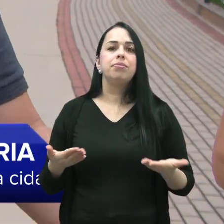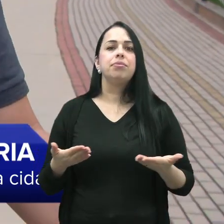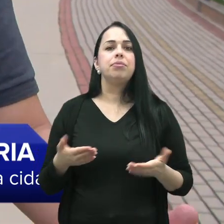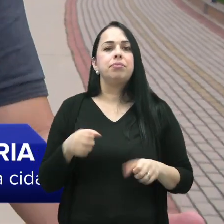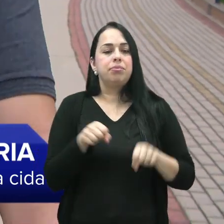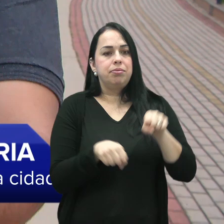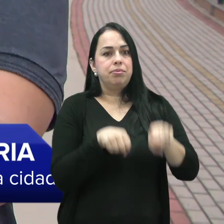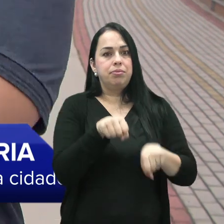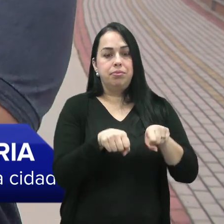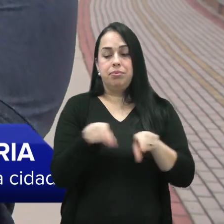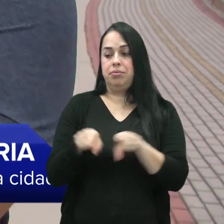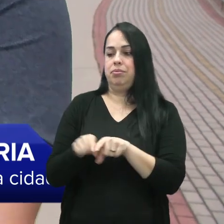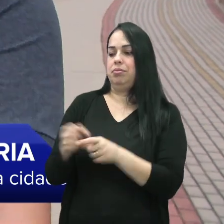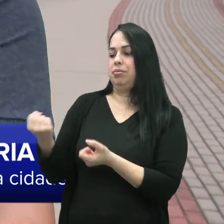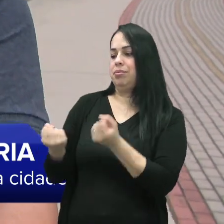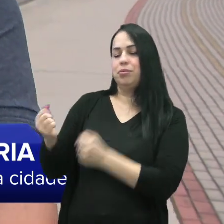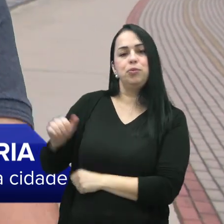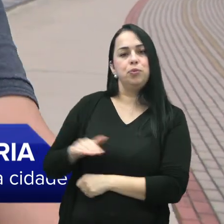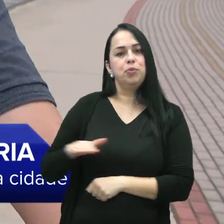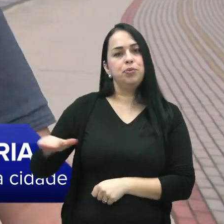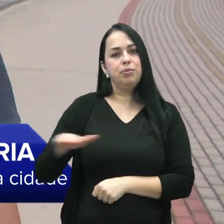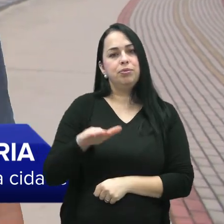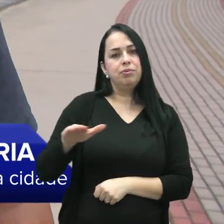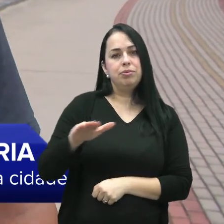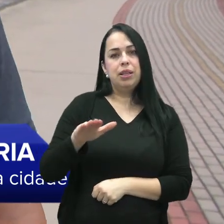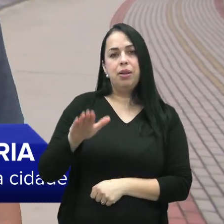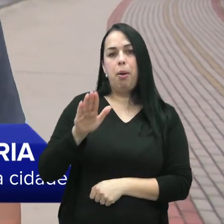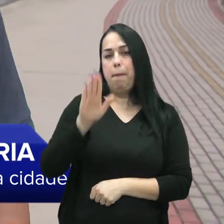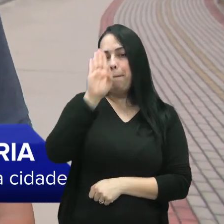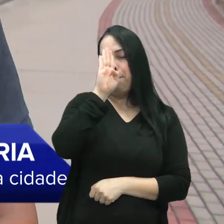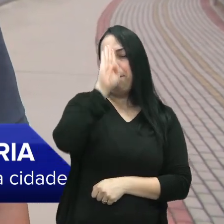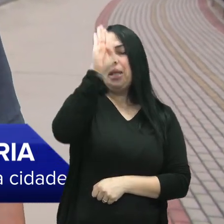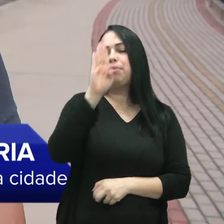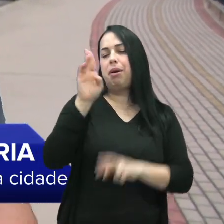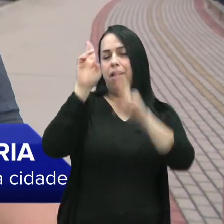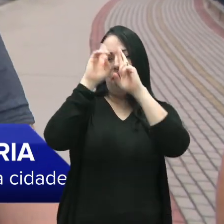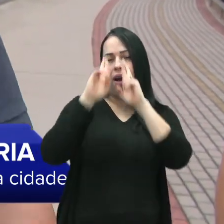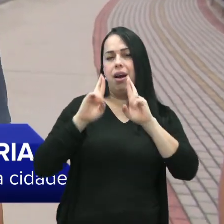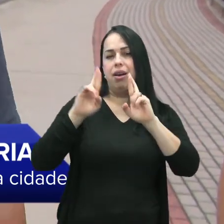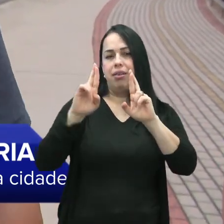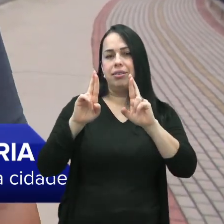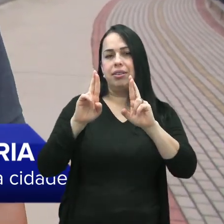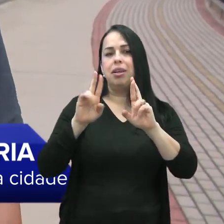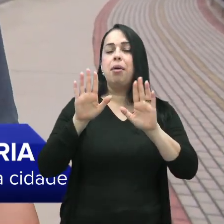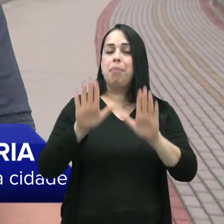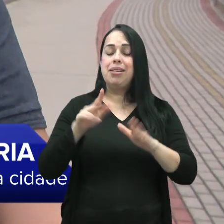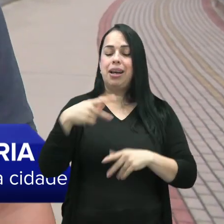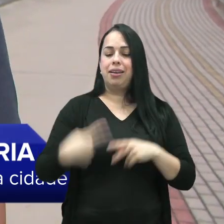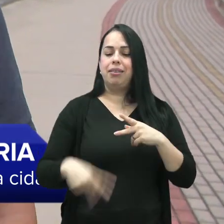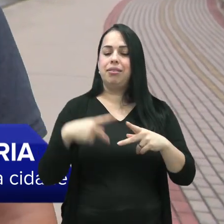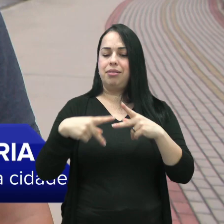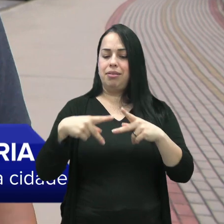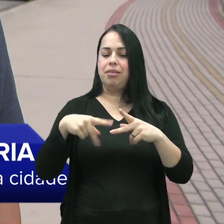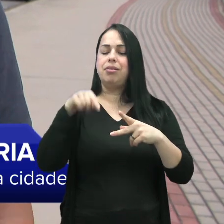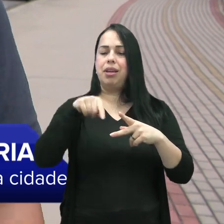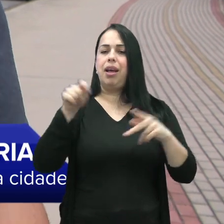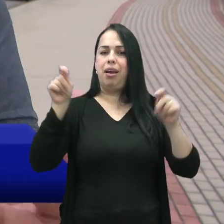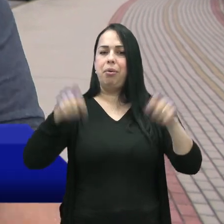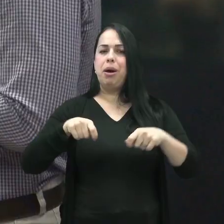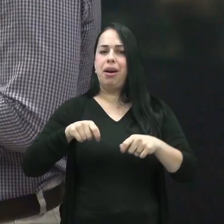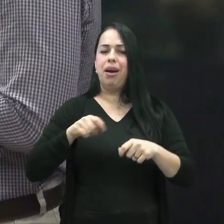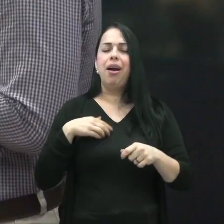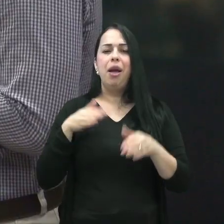para os ciclistas e também para os motoristas, né? O que sempre vai prevalecer é o respeito, mas a nossa cidade é referência no sistema